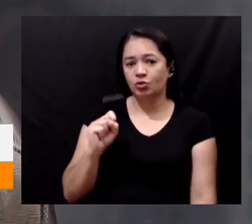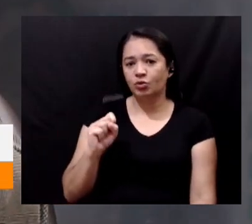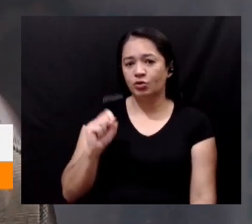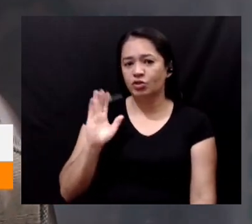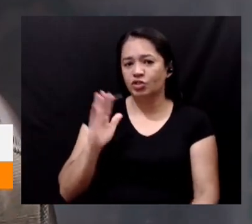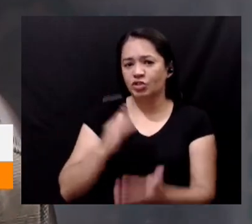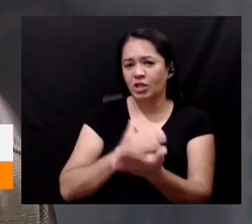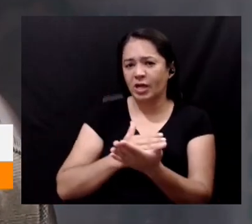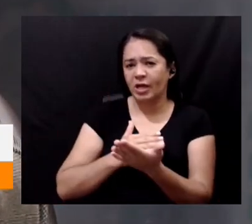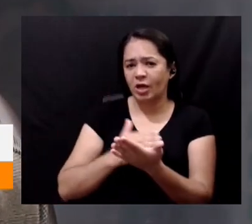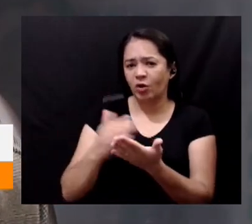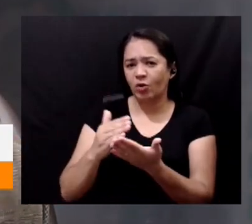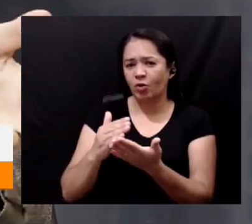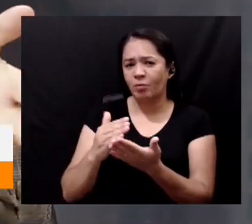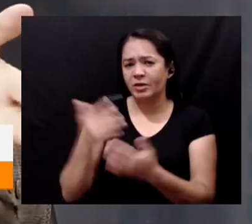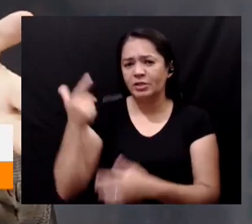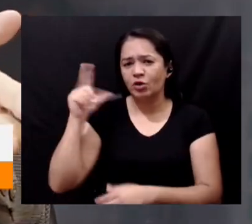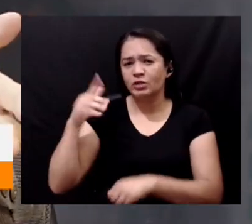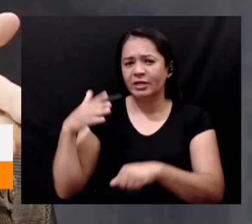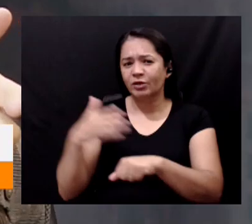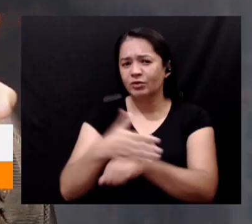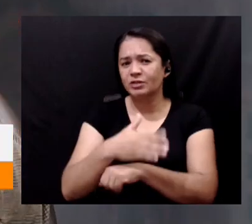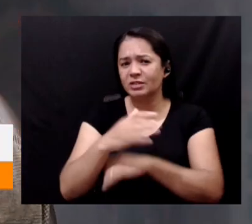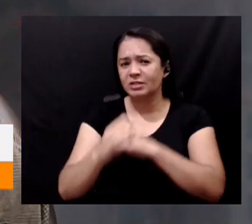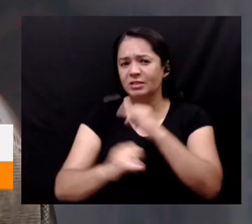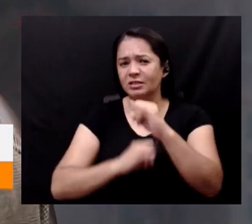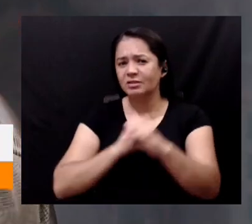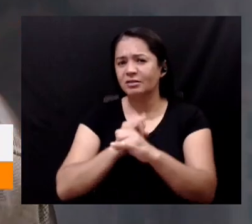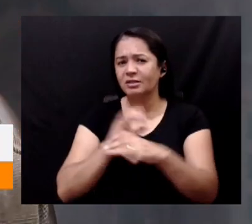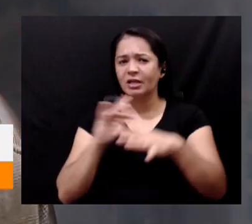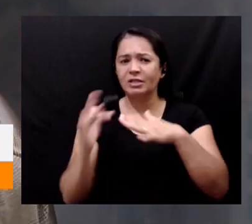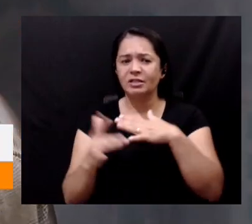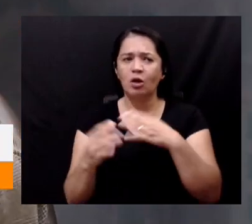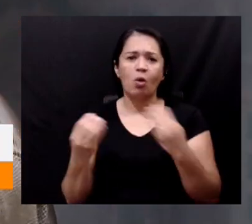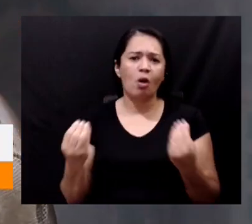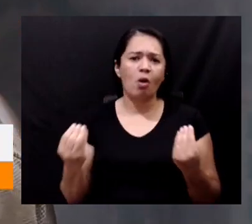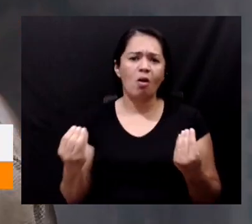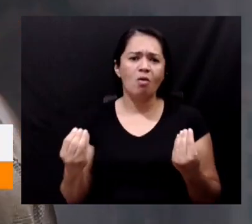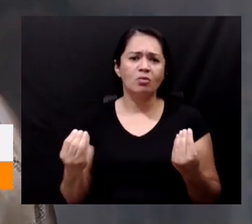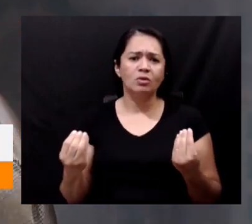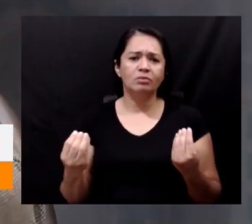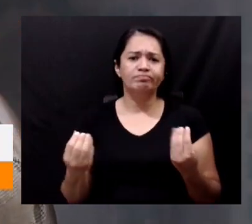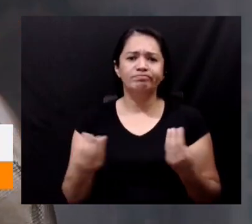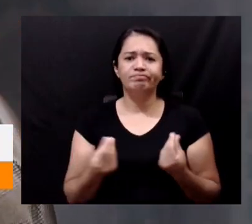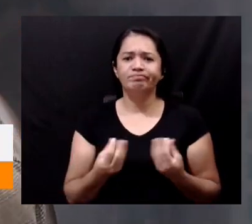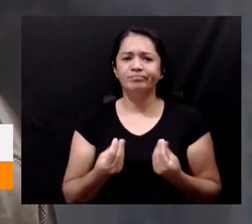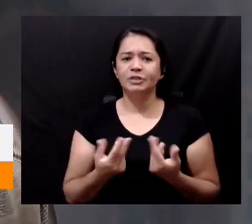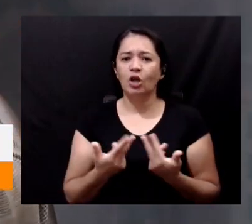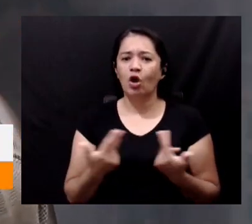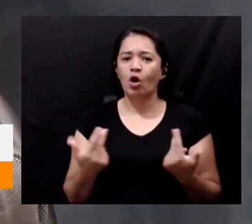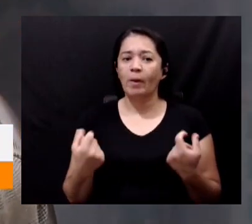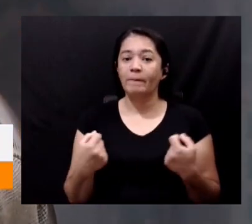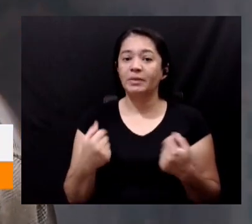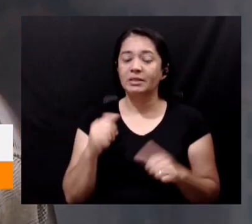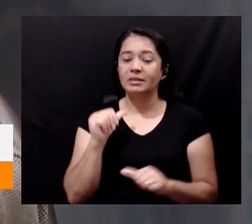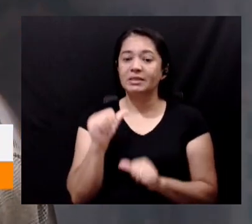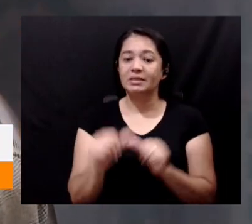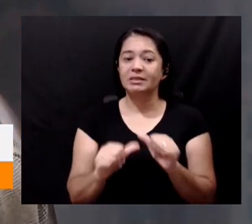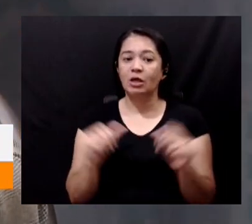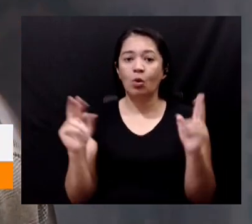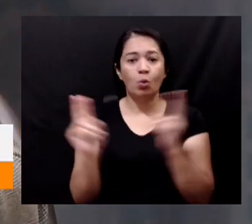Por que tão fácil assim? Ué, né? Então tem coisas que tem que ser mudado